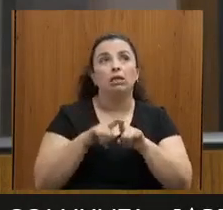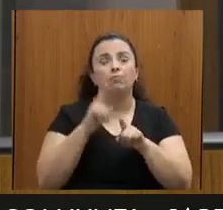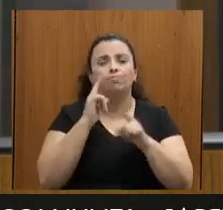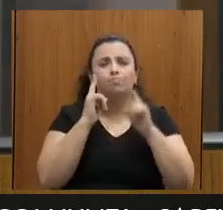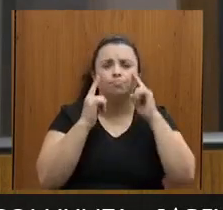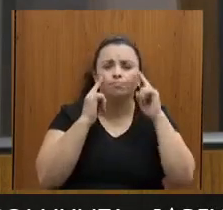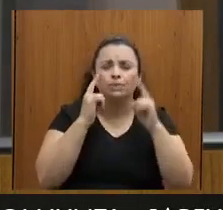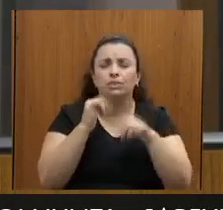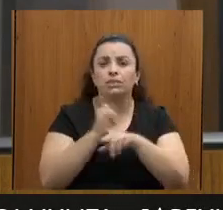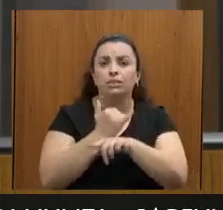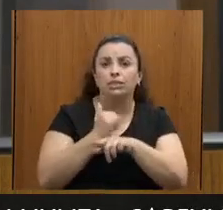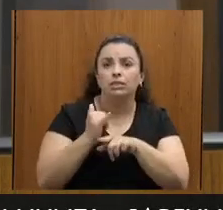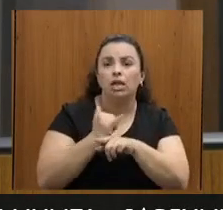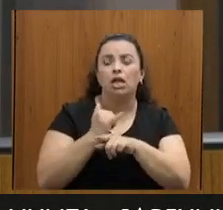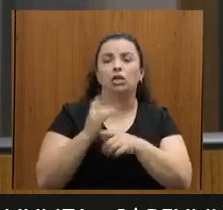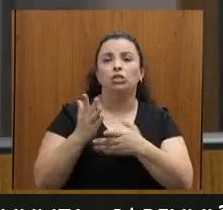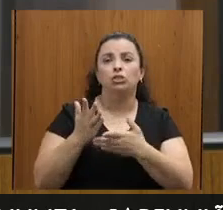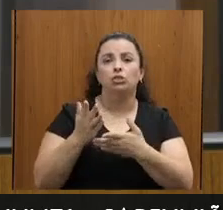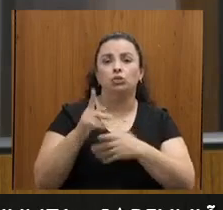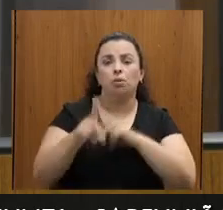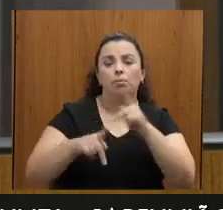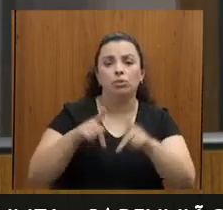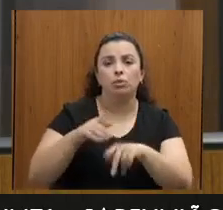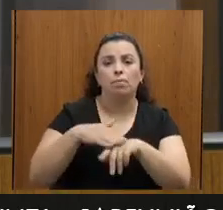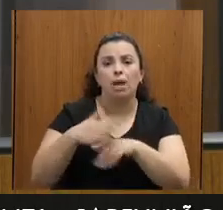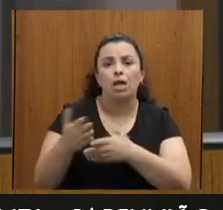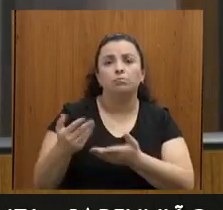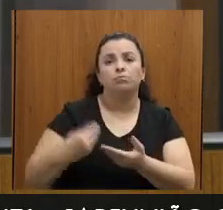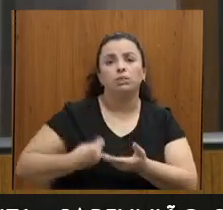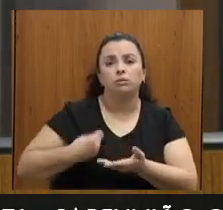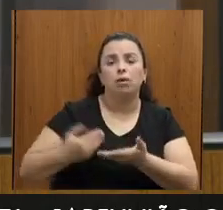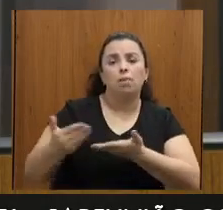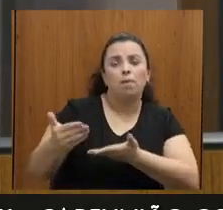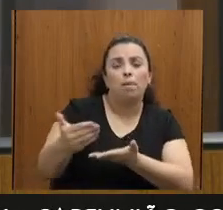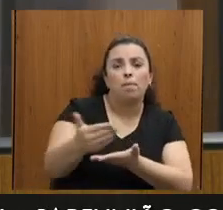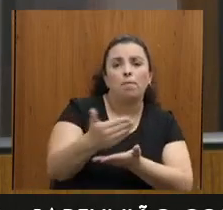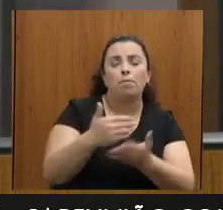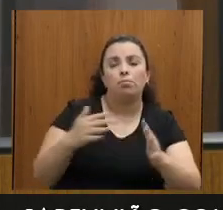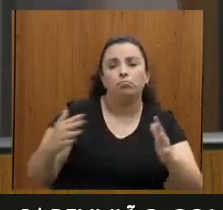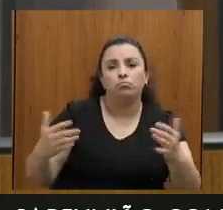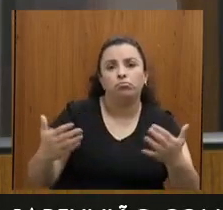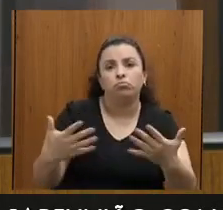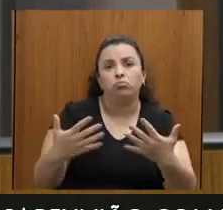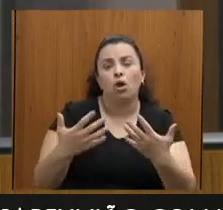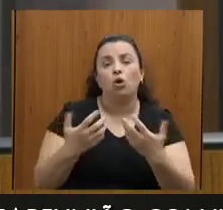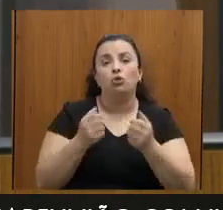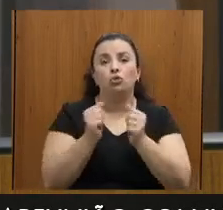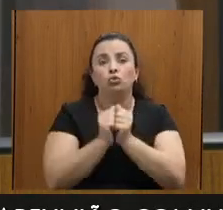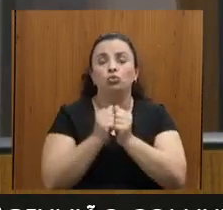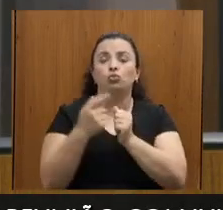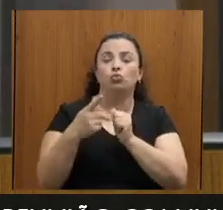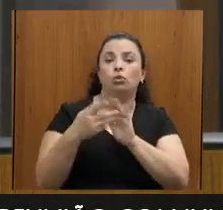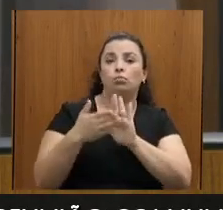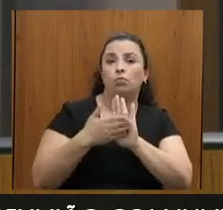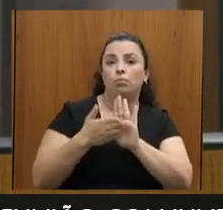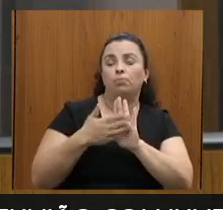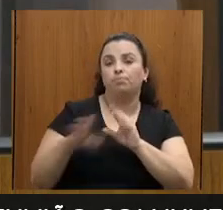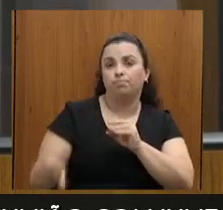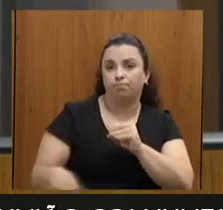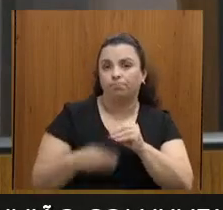ouvir e envolver mais pessoas que pudessem também estar colocando aqui as suas propostas de emendas.